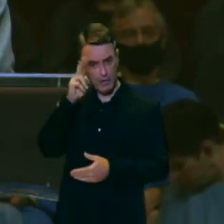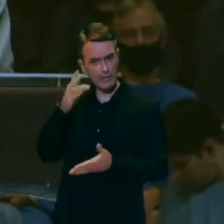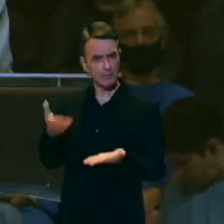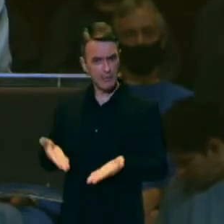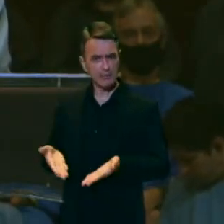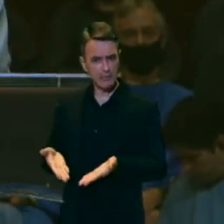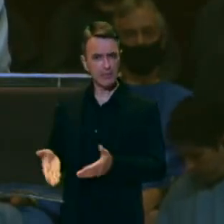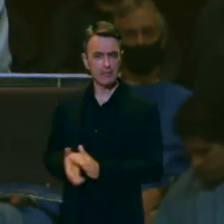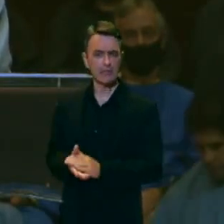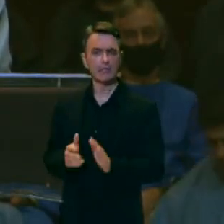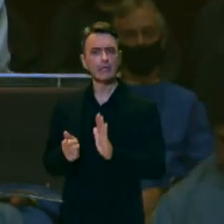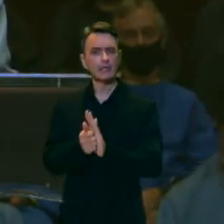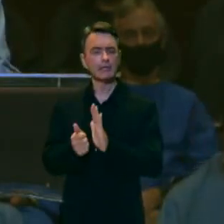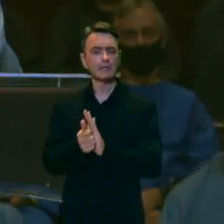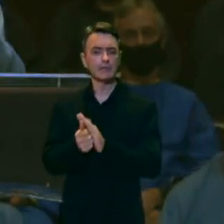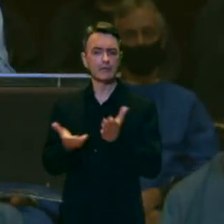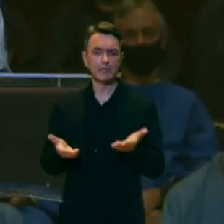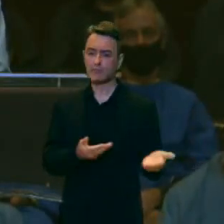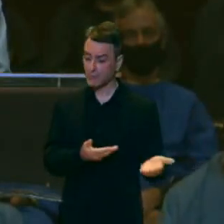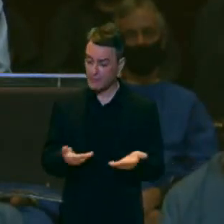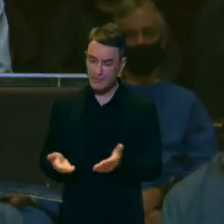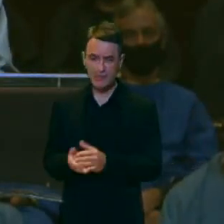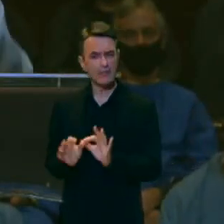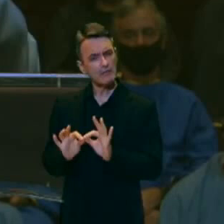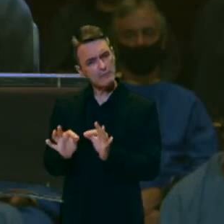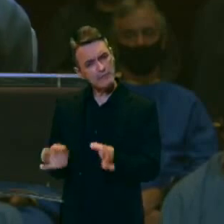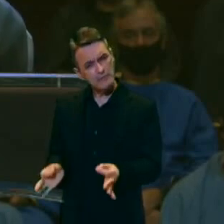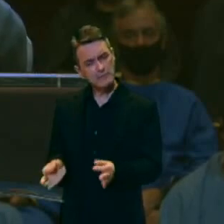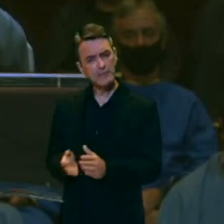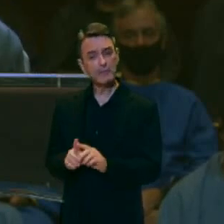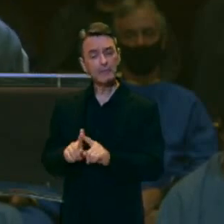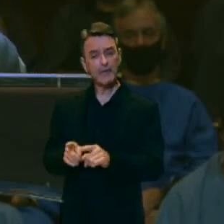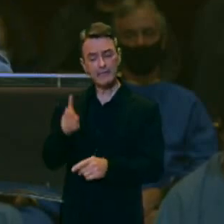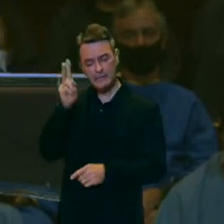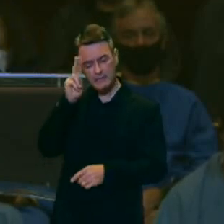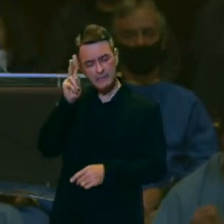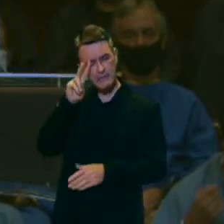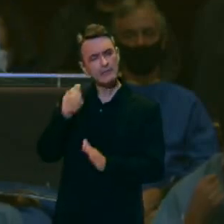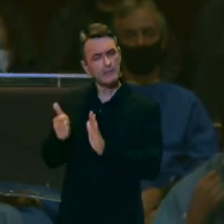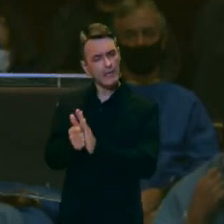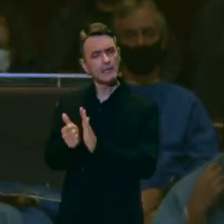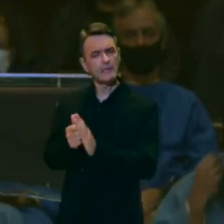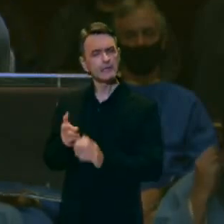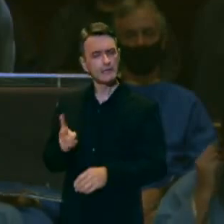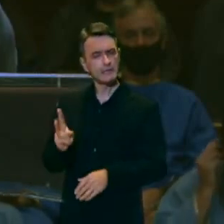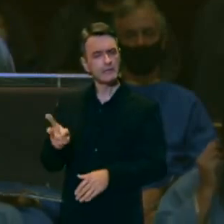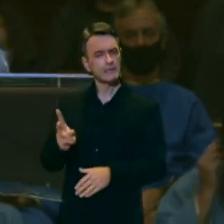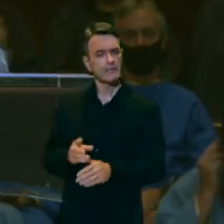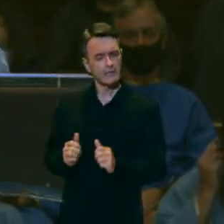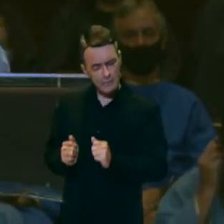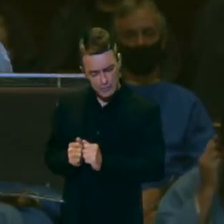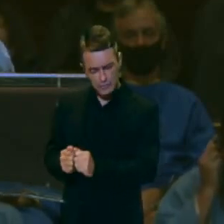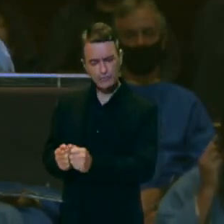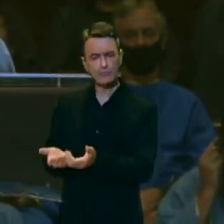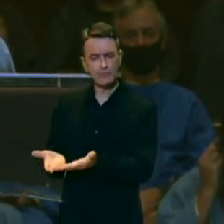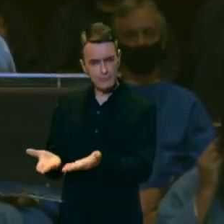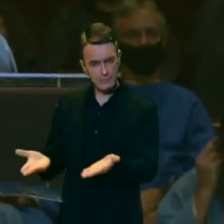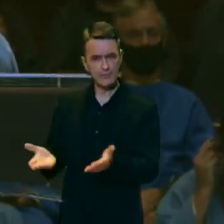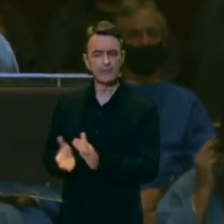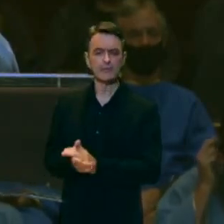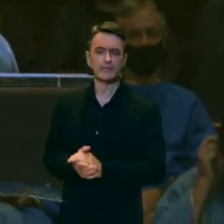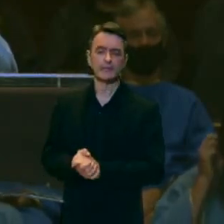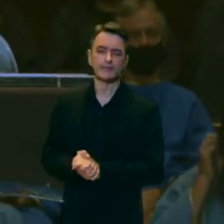como nosso visitante. É uma coisa simples, mas para você lembrar de nós e a gente poder caminhar juntos aí de alguma